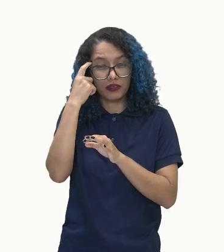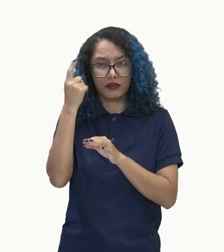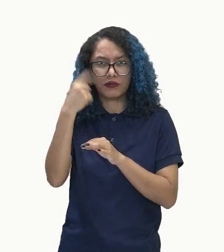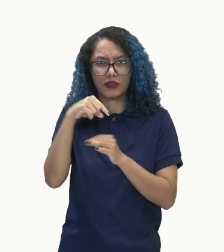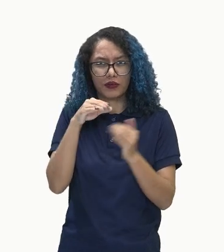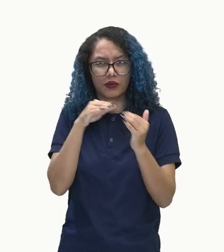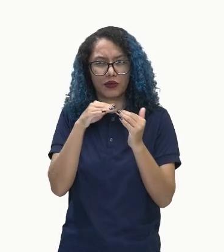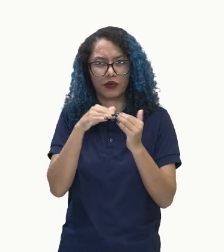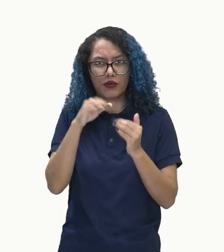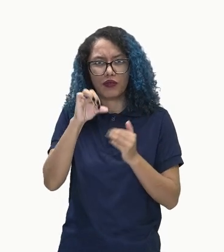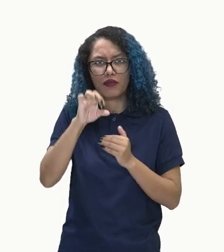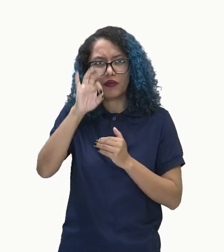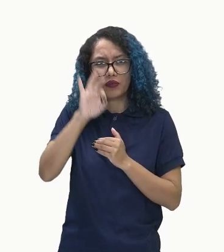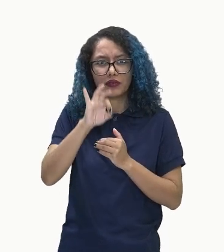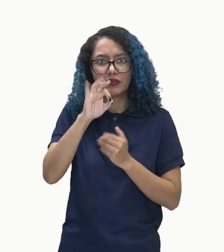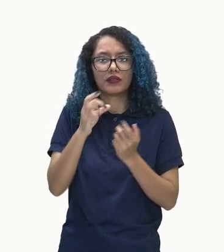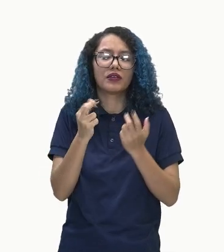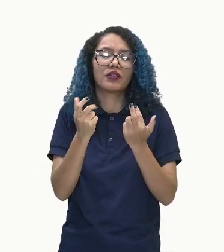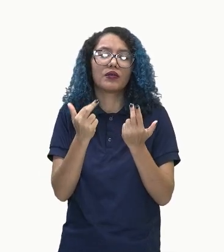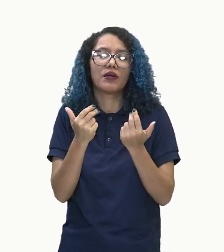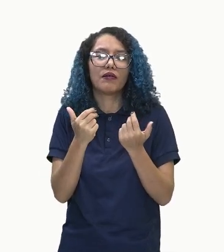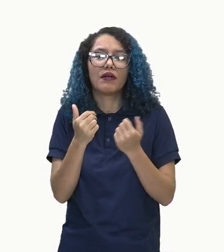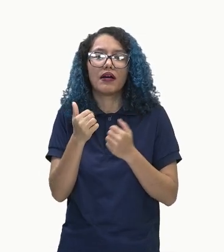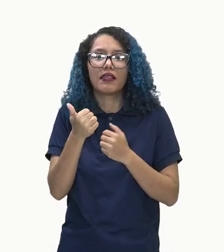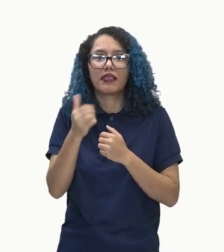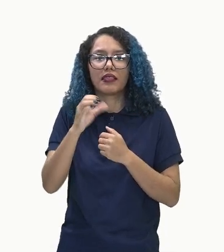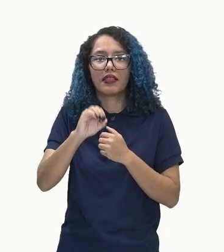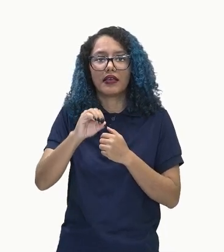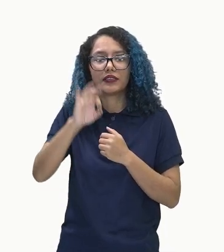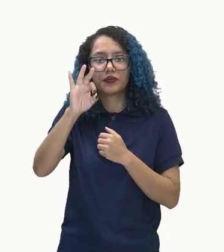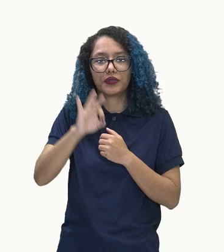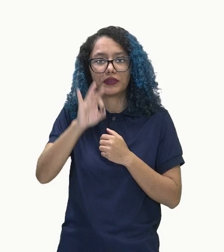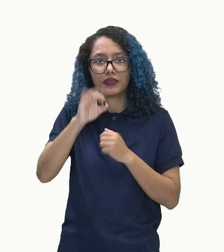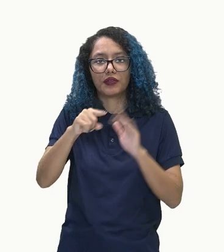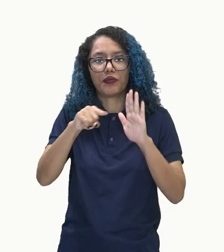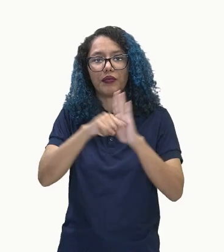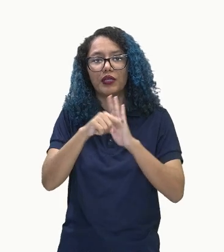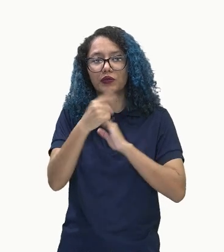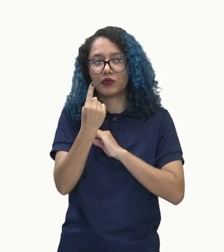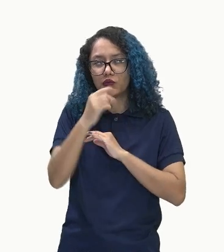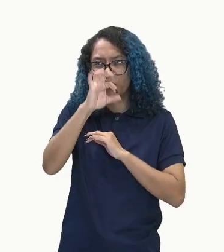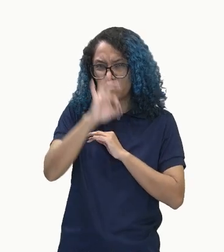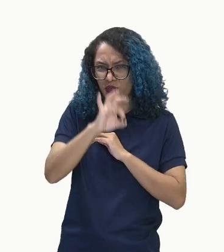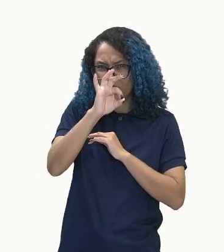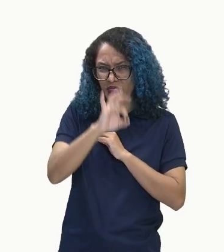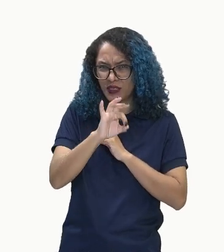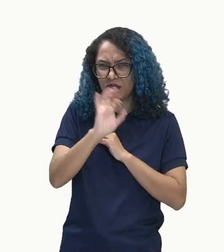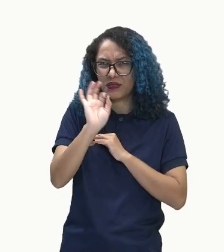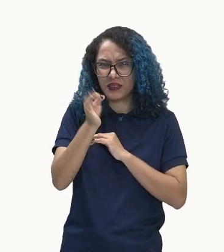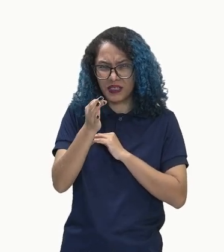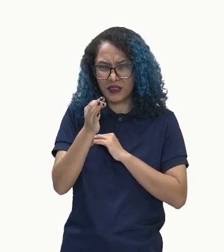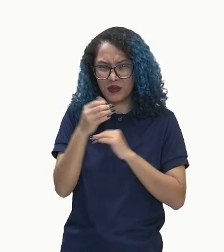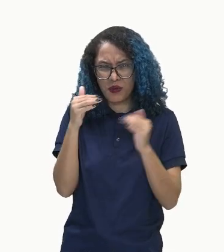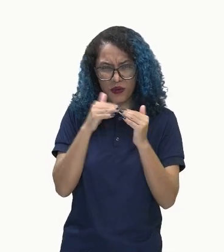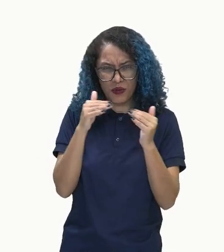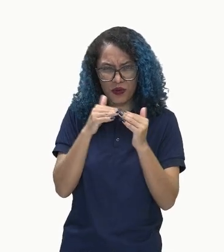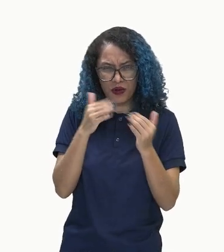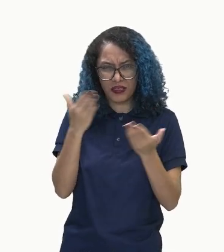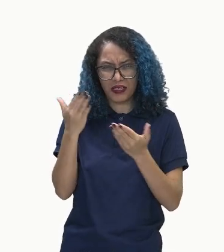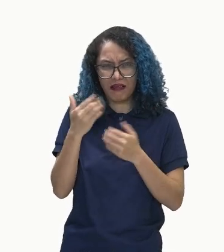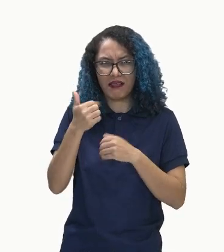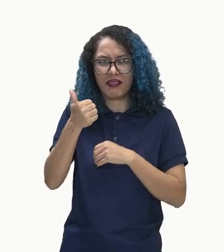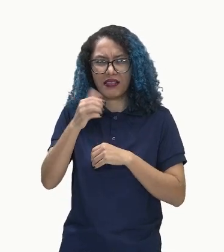que 9% é igual a 10% menos 1%? Sim, 10 menos